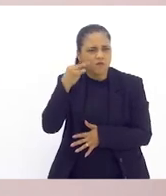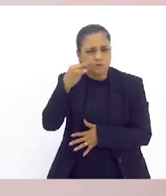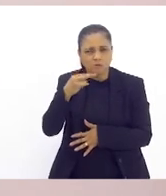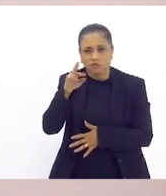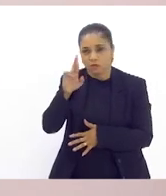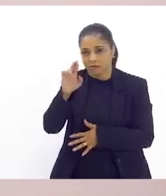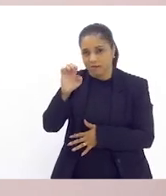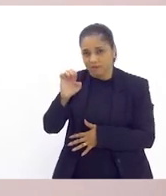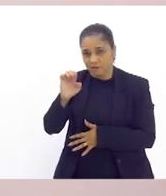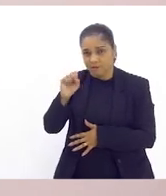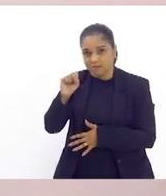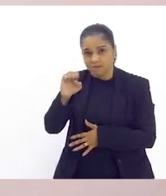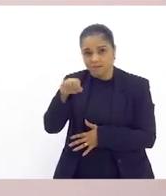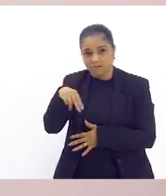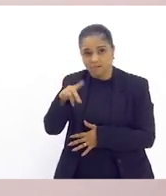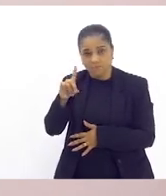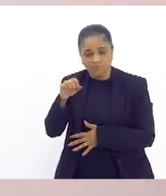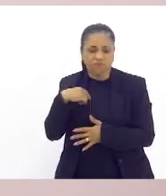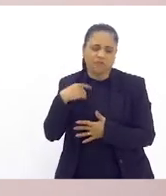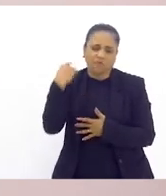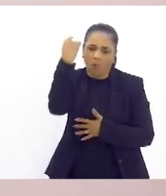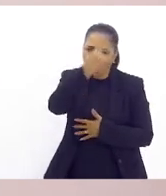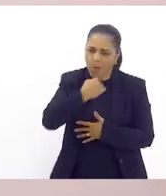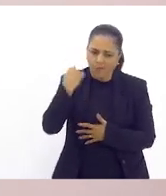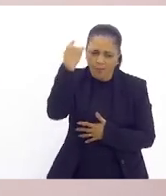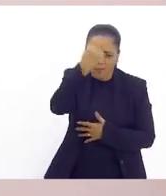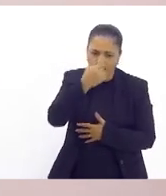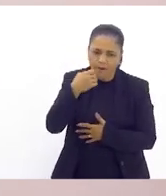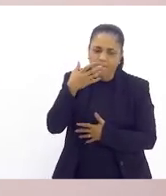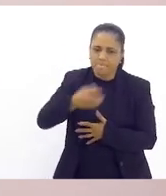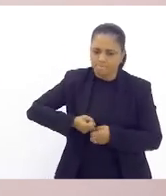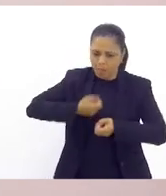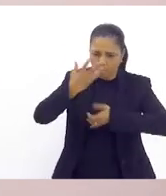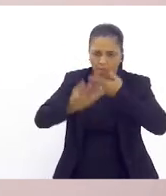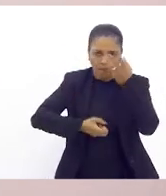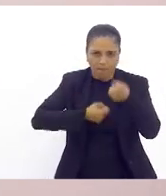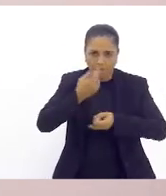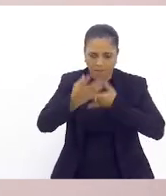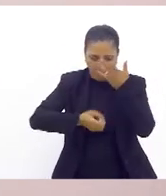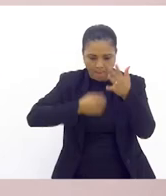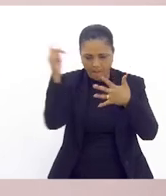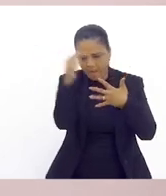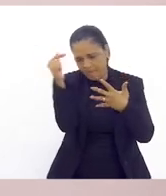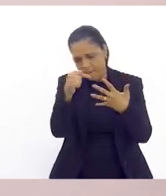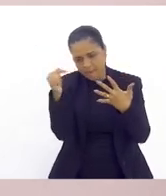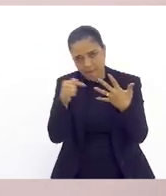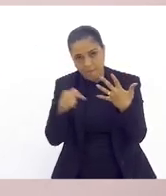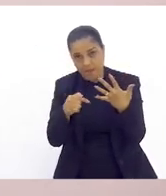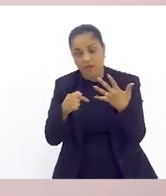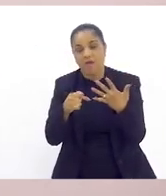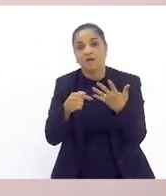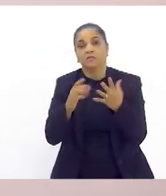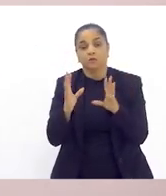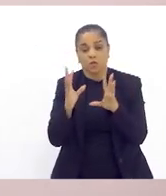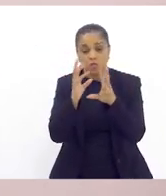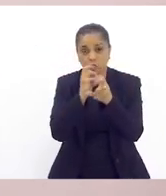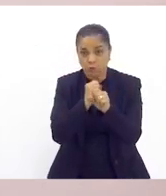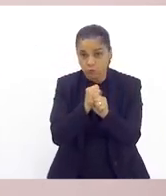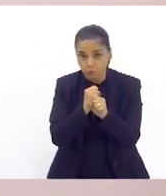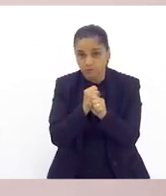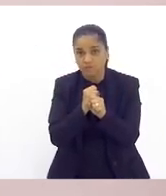né ficaremos é que horas e horas por falar cada situação né temos que fazer até um resumo aqui é temos morte de